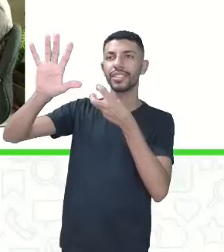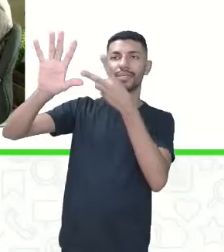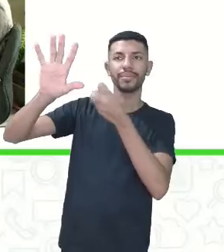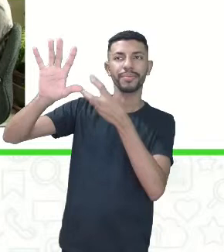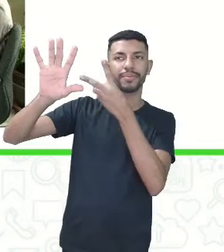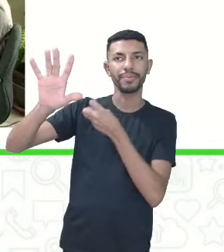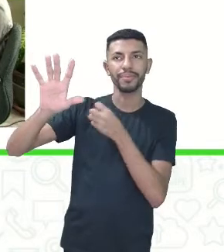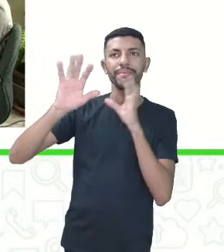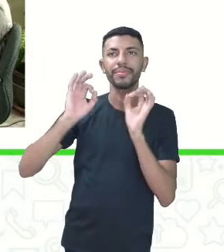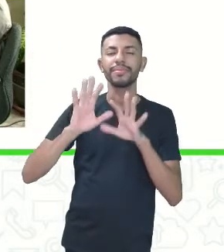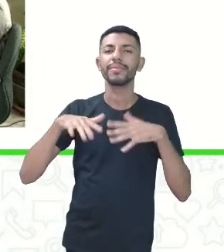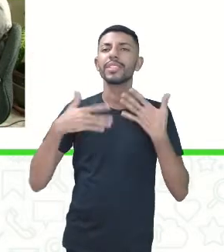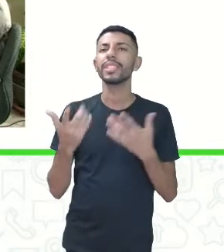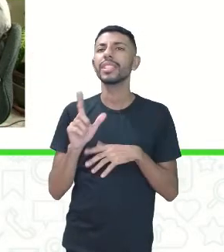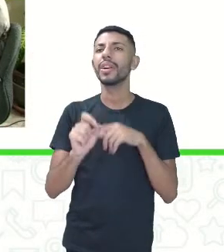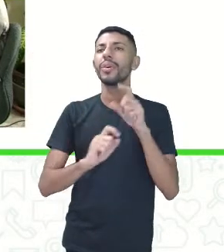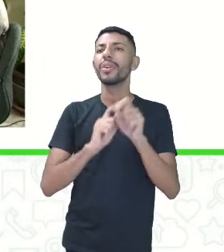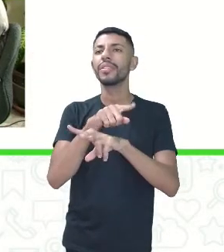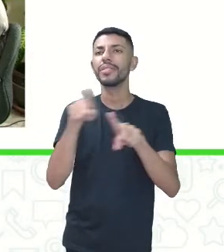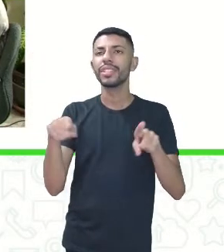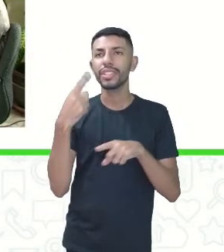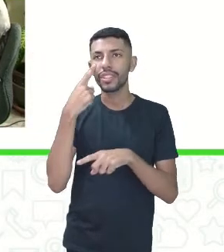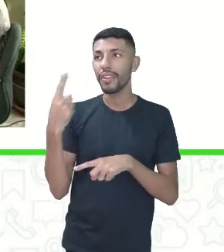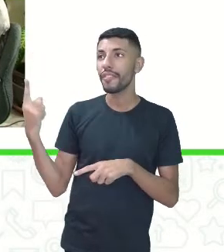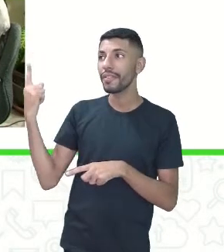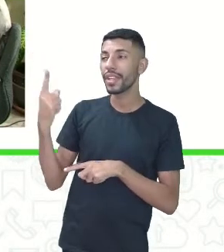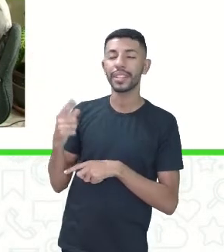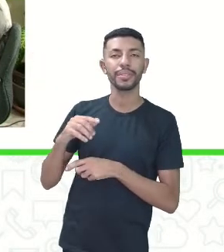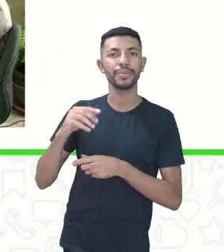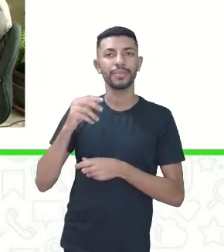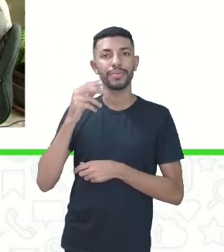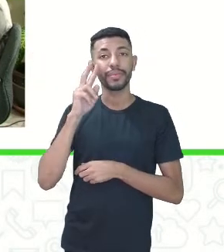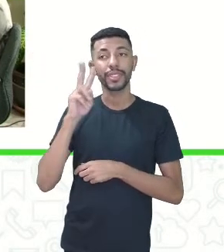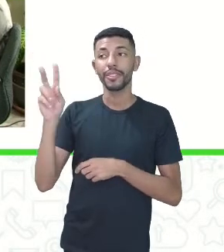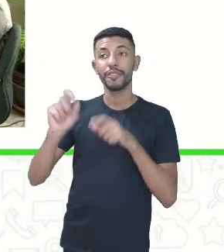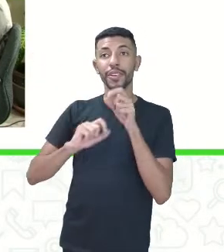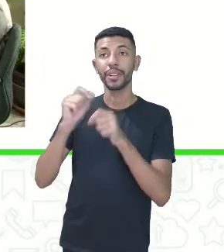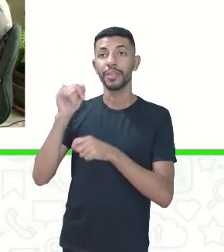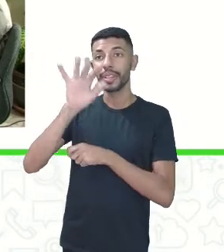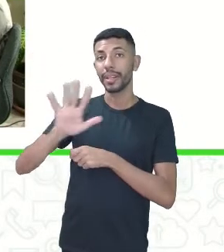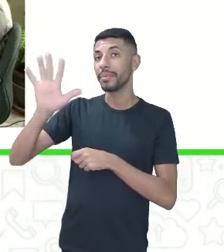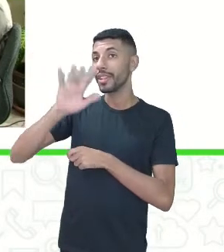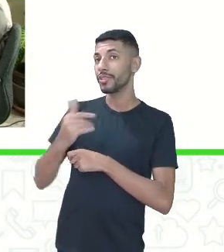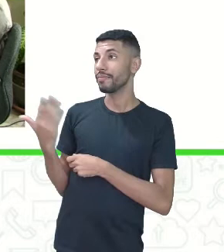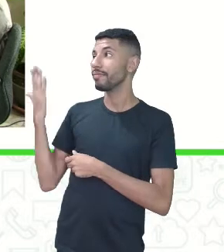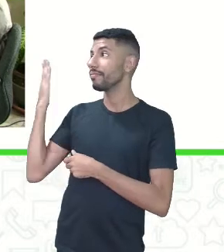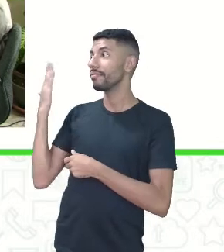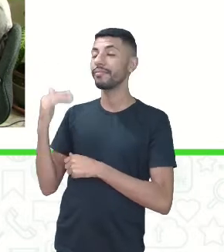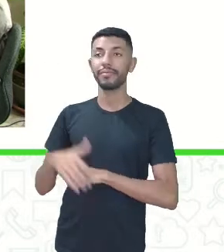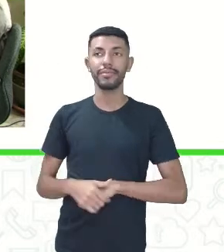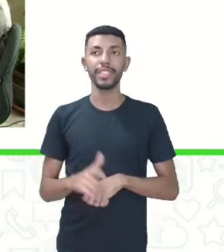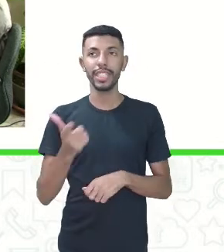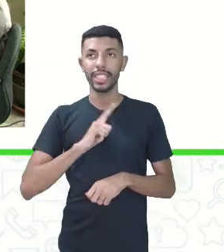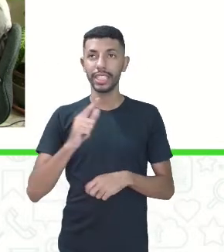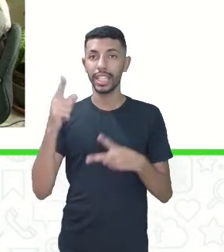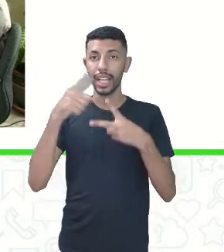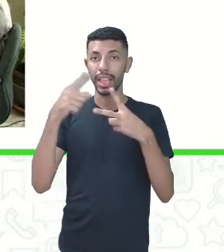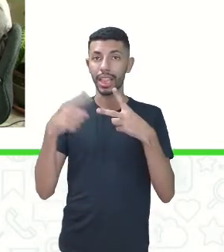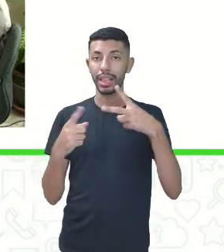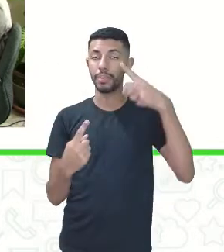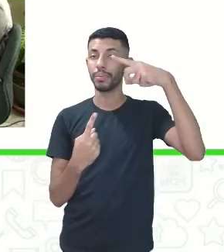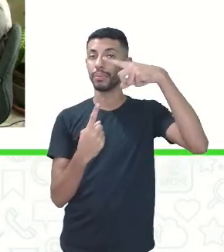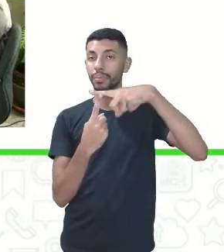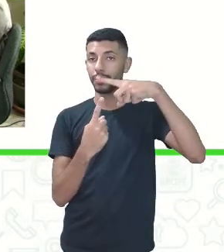imagem. E aí, o que é que vocês estão vendo nessa leitura de imagem? Né? Aí tem dois tipos de